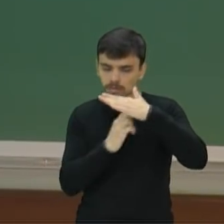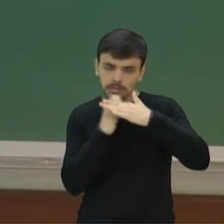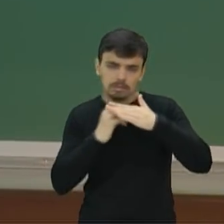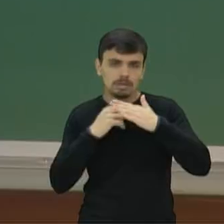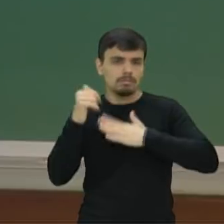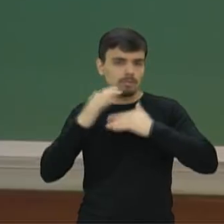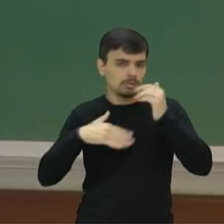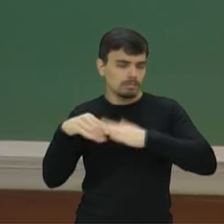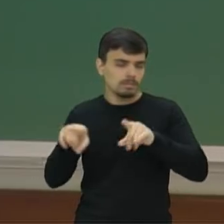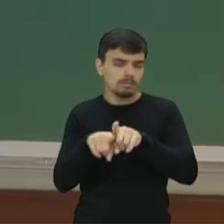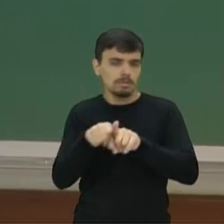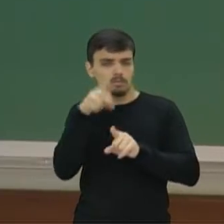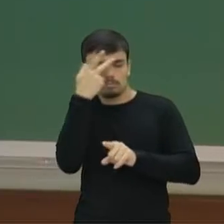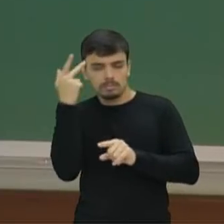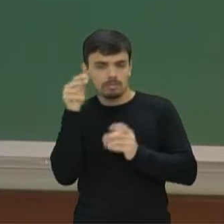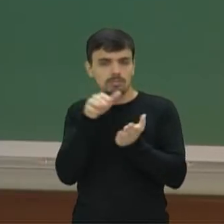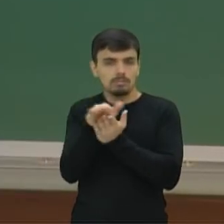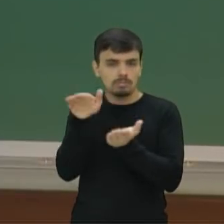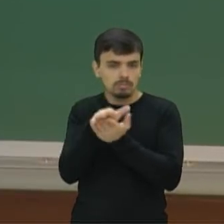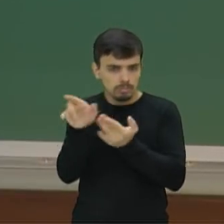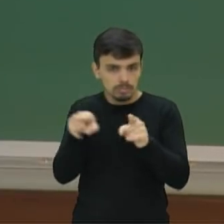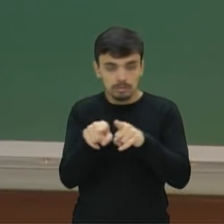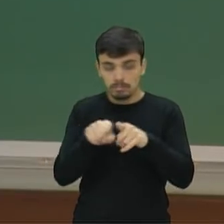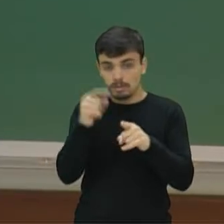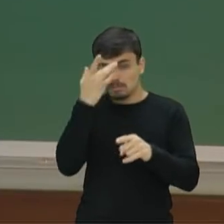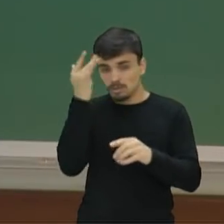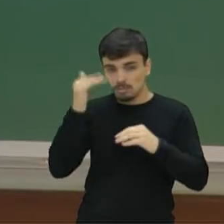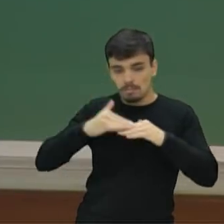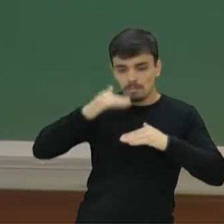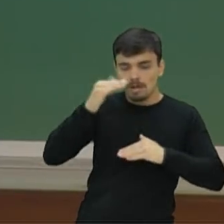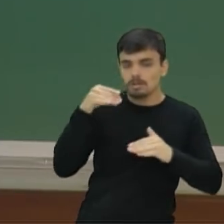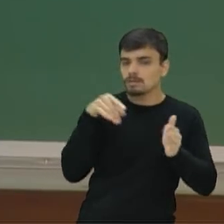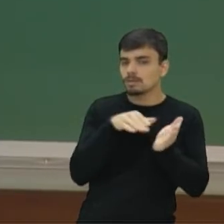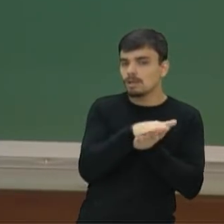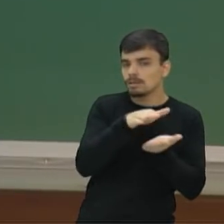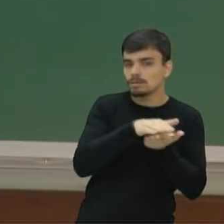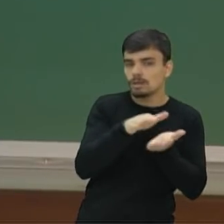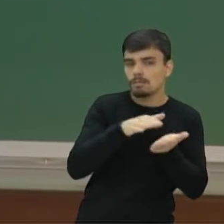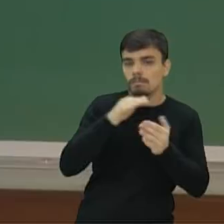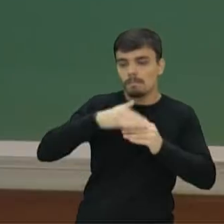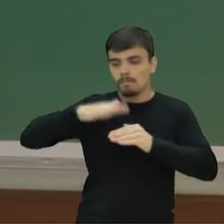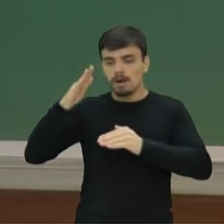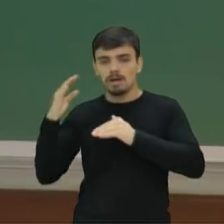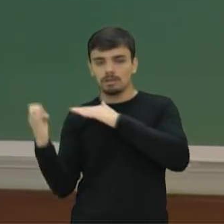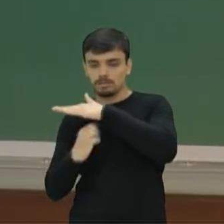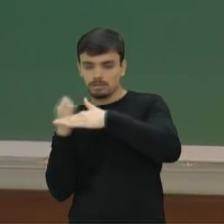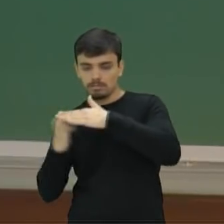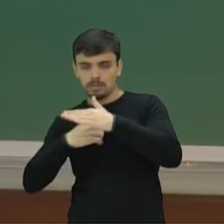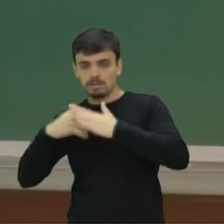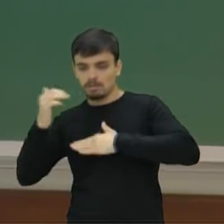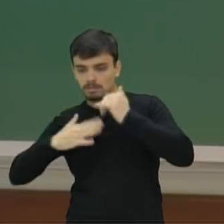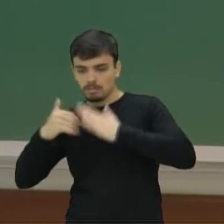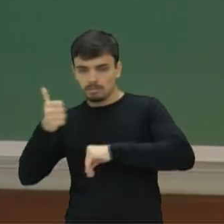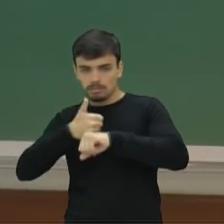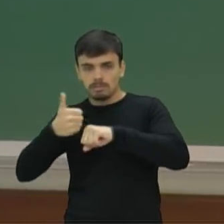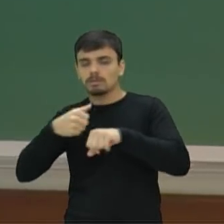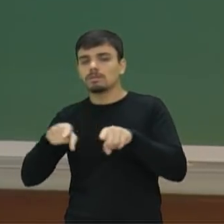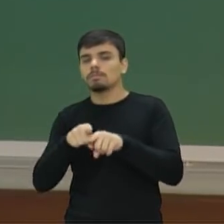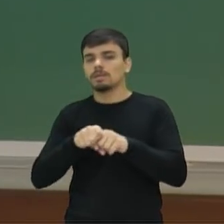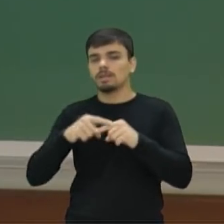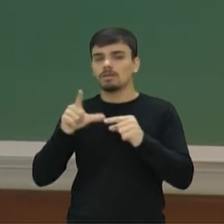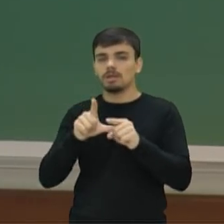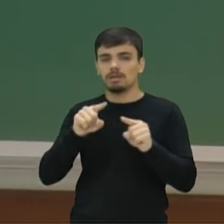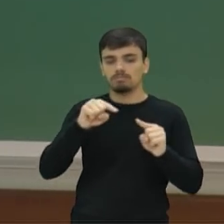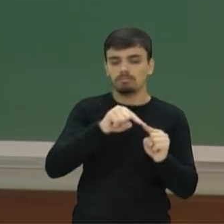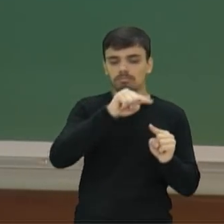levando as pessoas a consumirem, e quanto mais as pessoas consomem, mais as indústrias vão produzir, e nós temos um ciclo